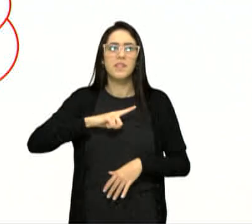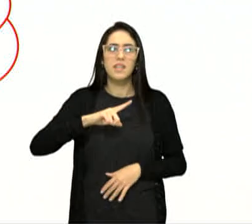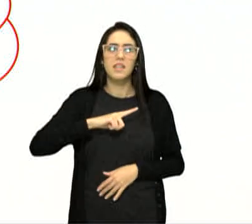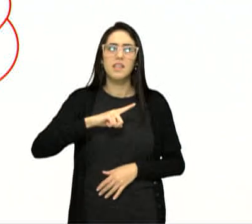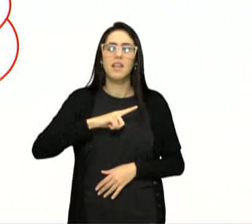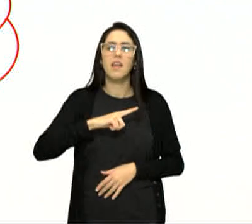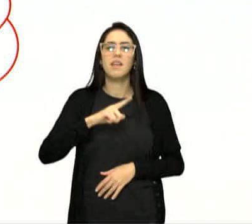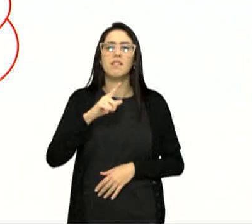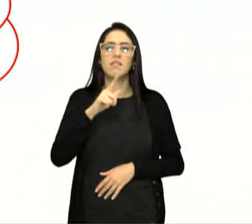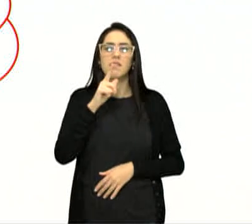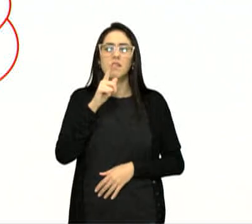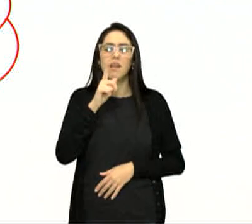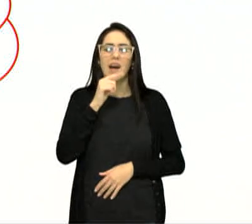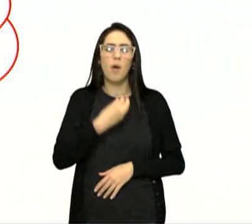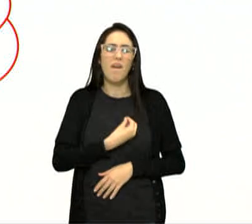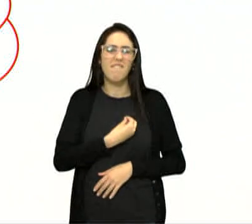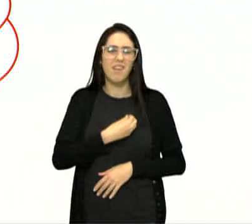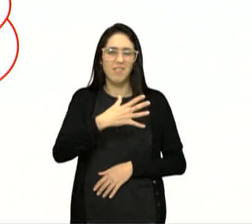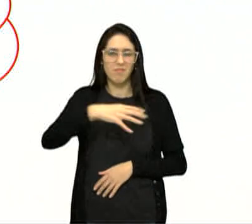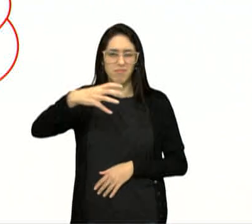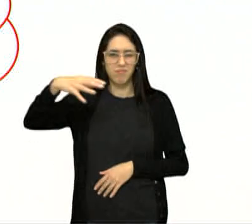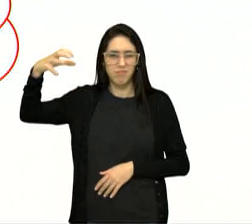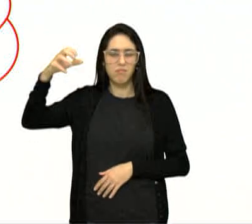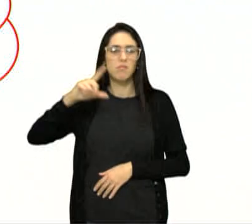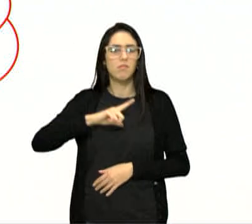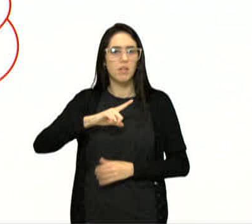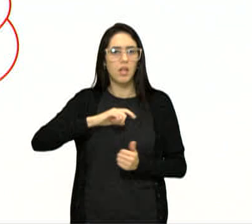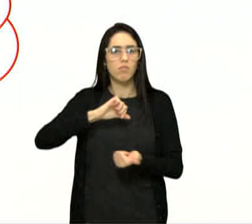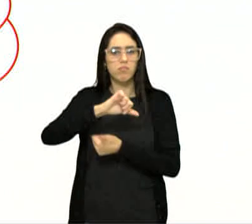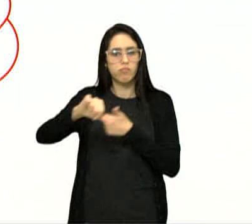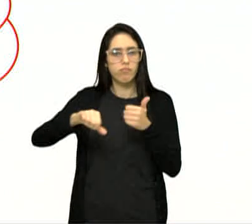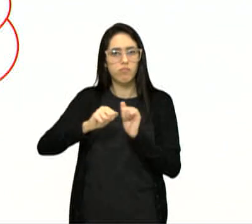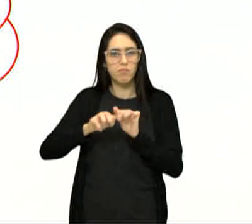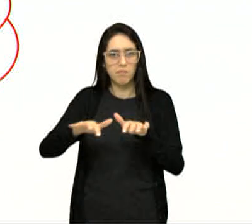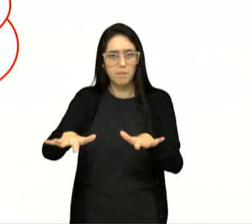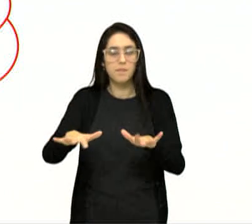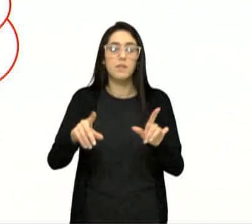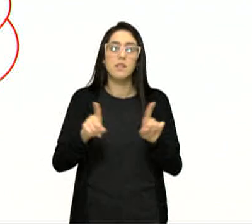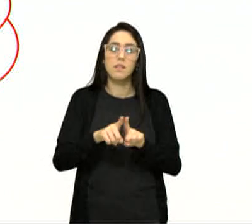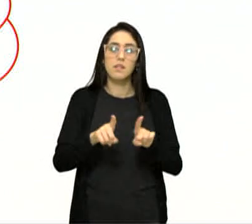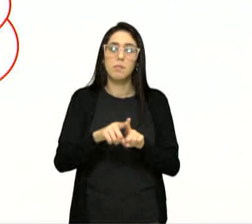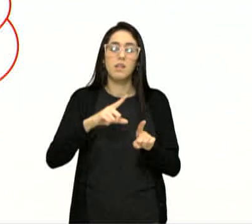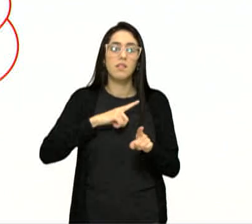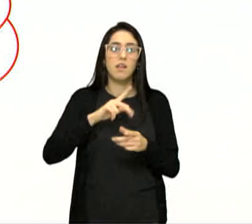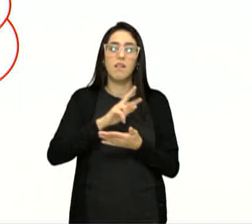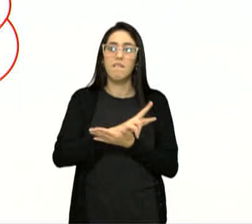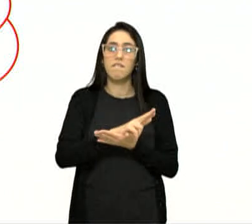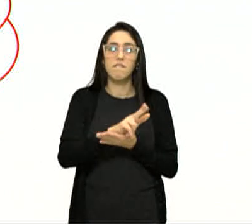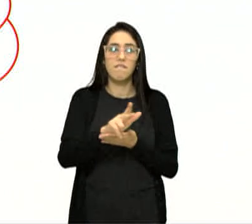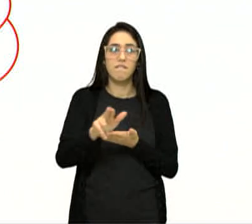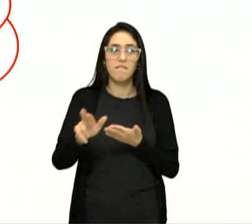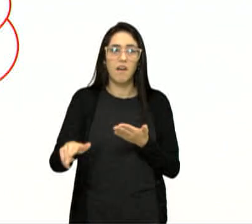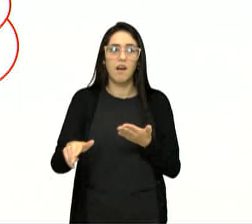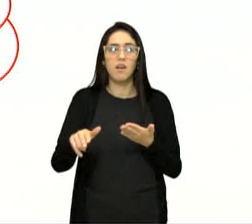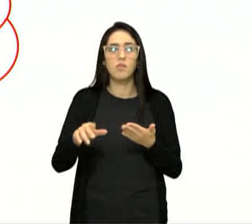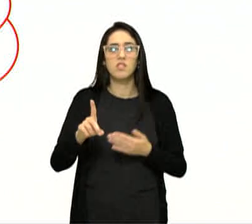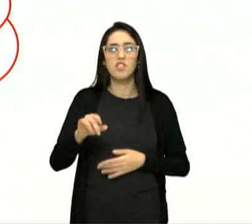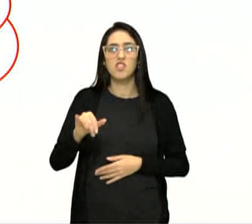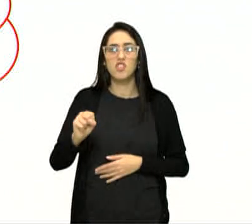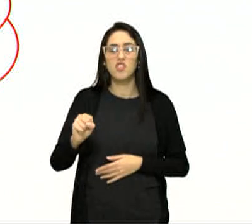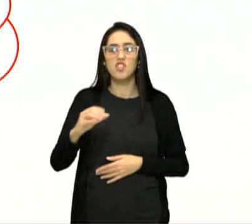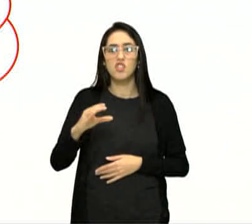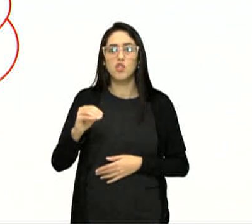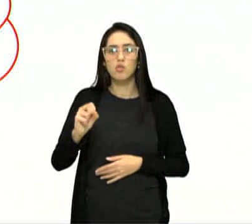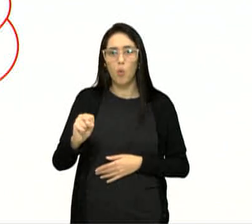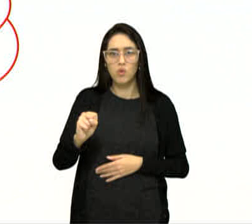águas-vivas, as anêmonas e tal, ela pode sofrer ali a estrobilização. Vão se formando vários discos a partir do organismo inicial,